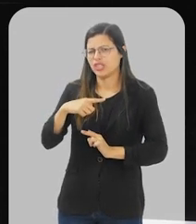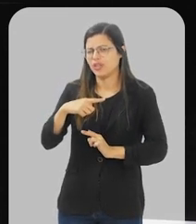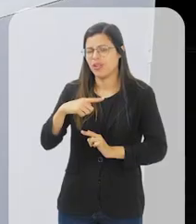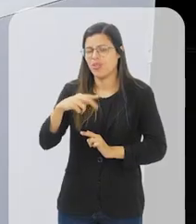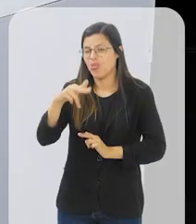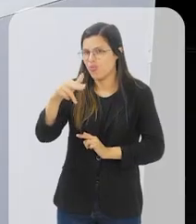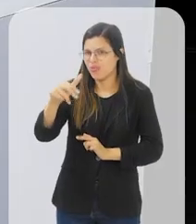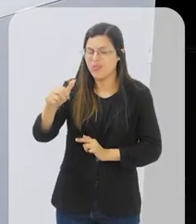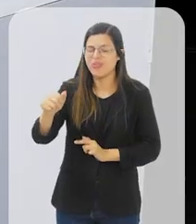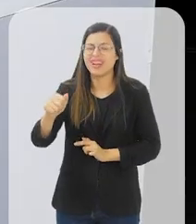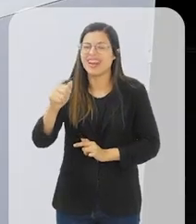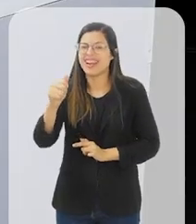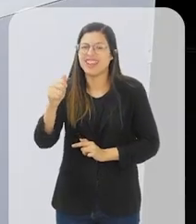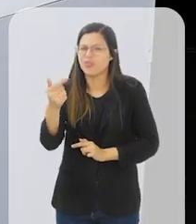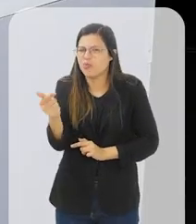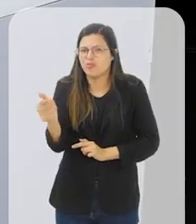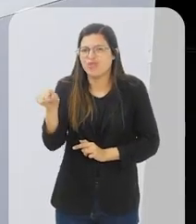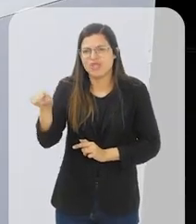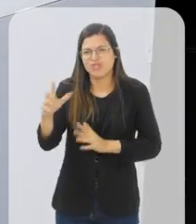verdade.